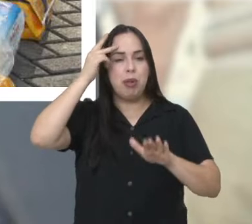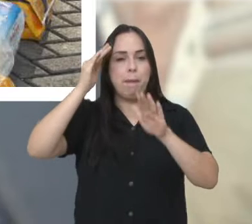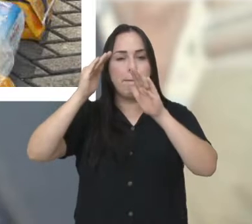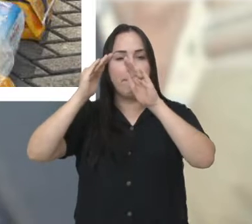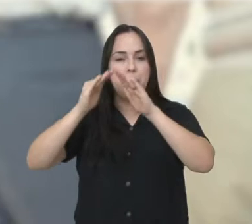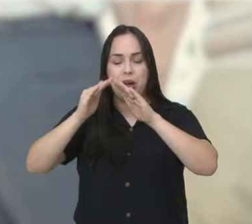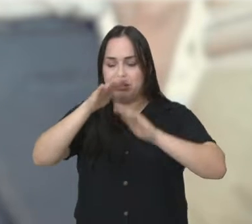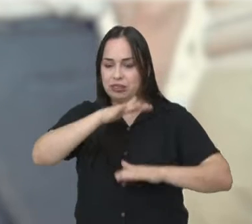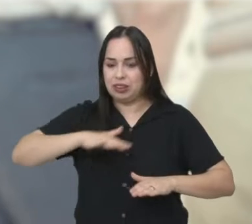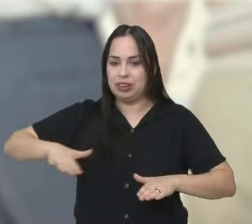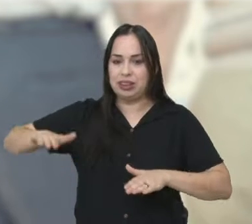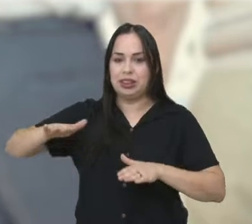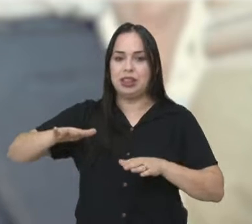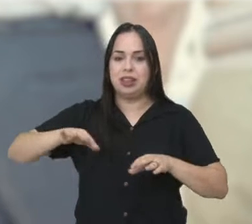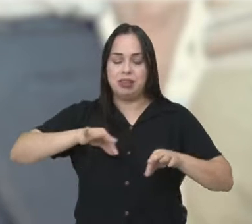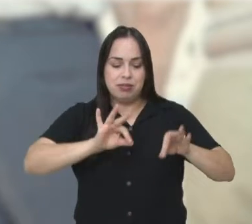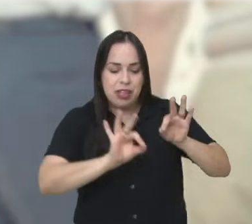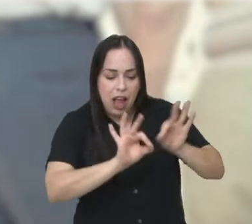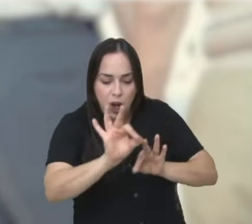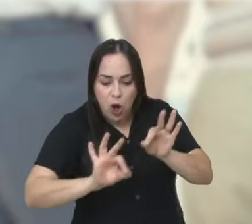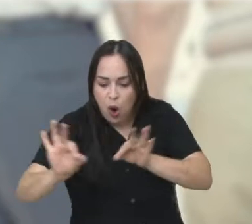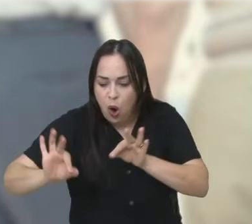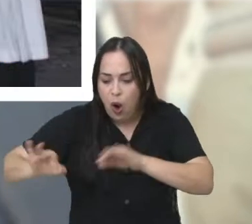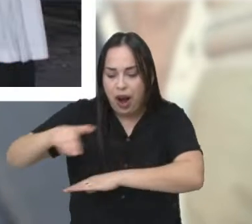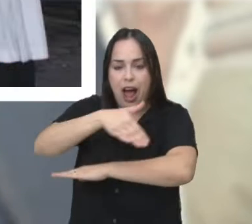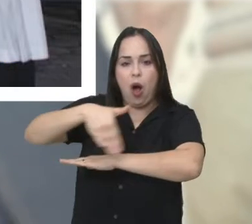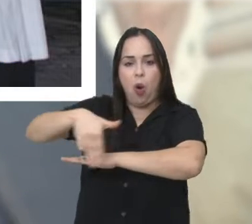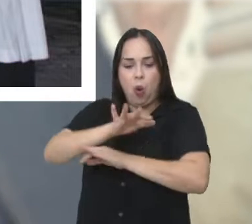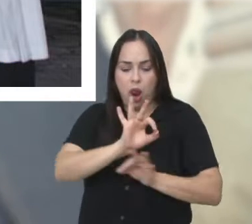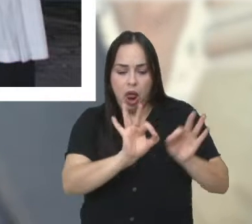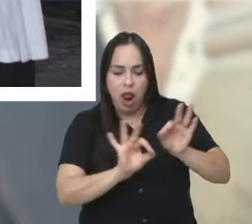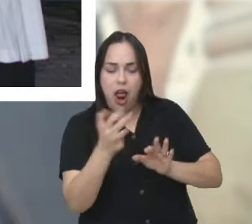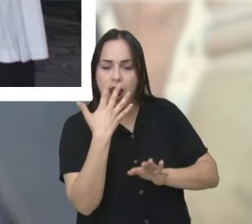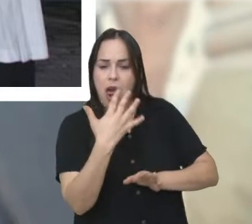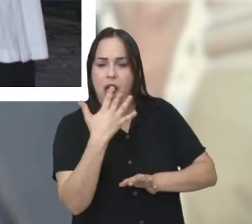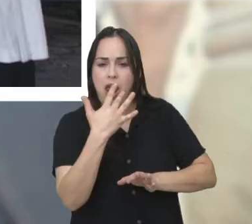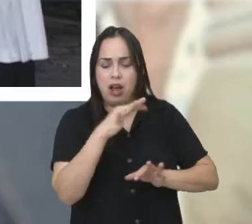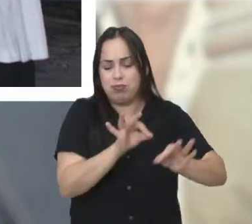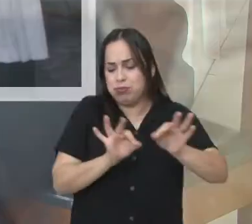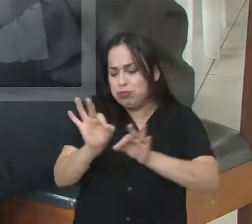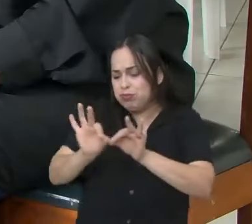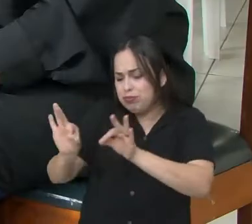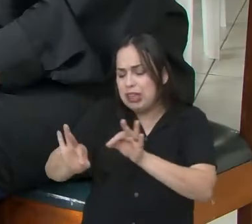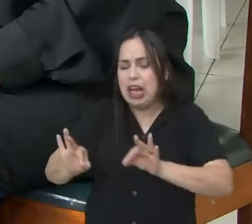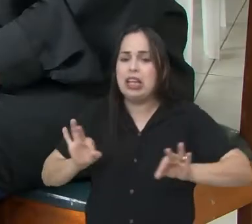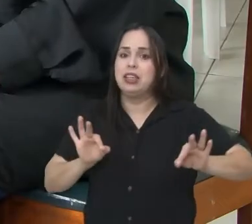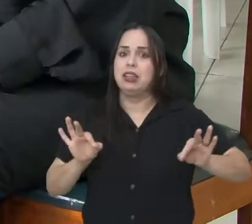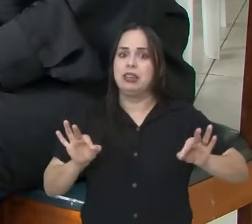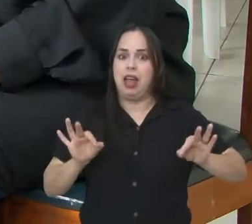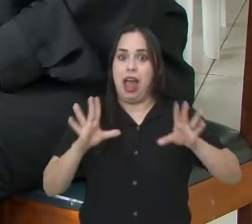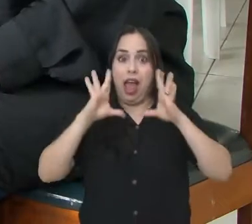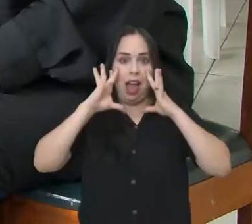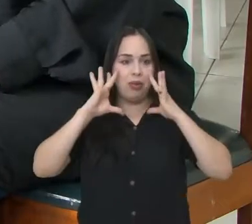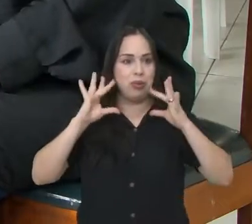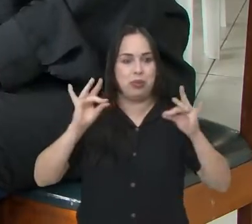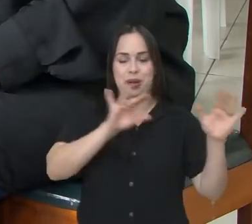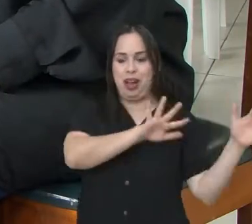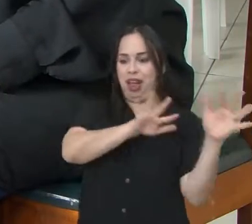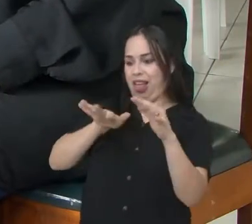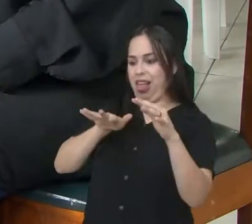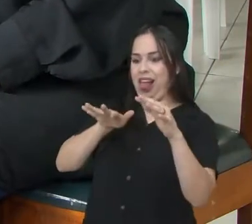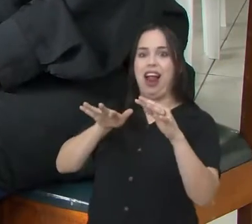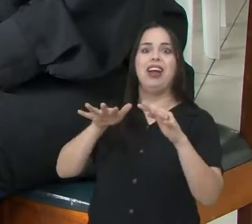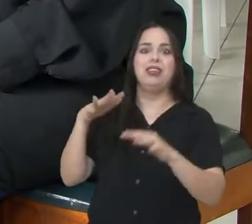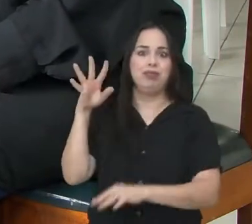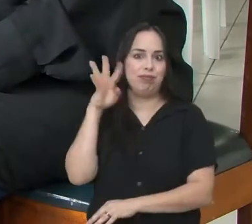todas as ruas onde vão passar a procissão, deixar as ruas tudo colorida e tal. Então isso chama muita atenção e é